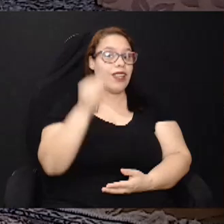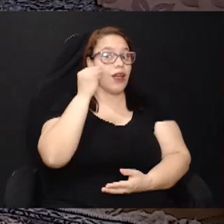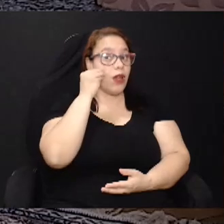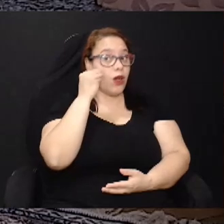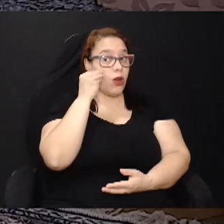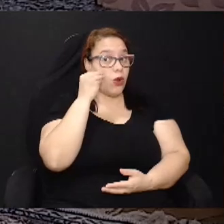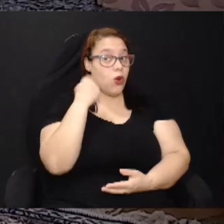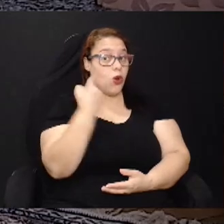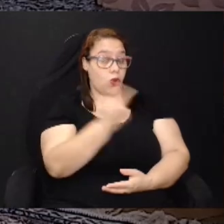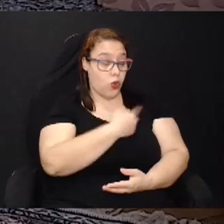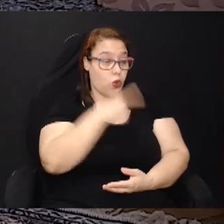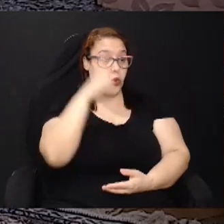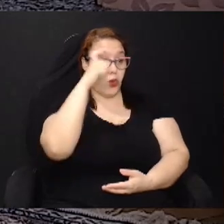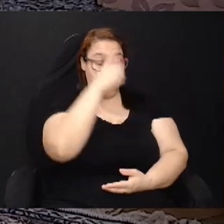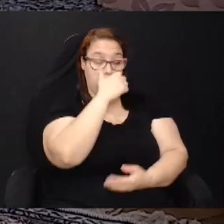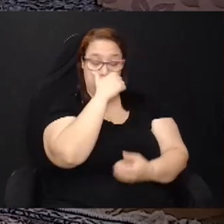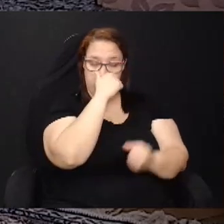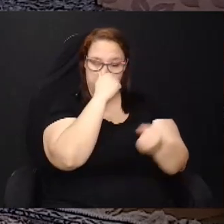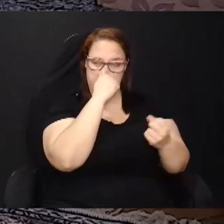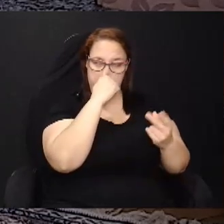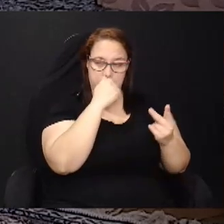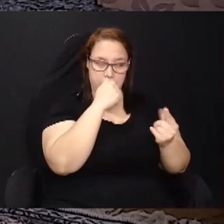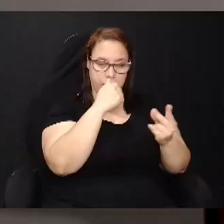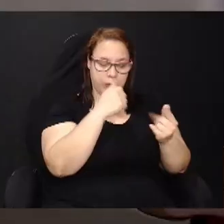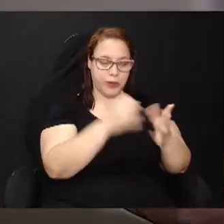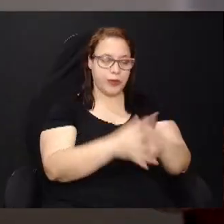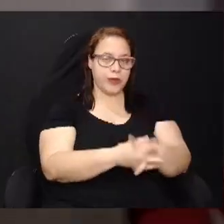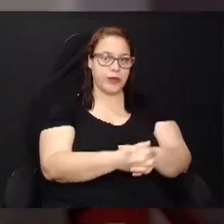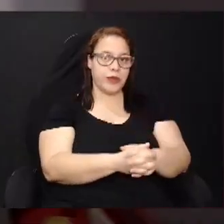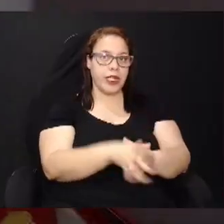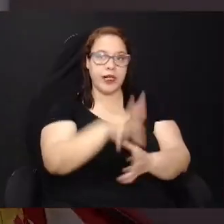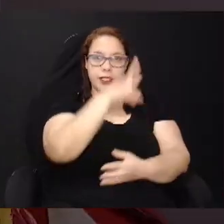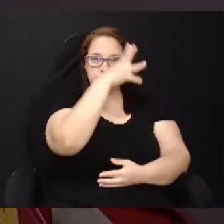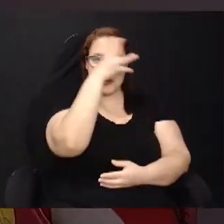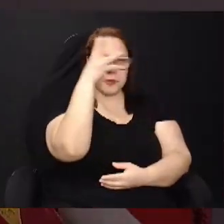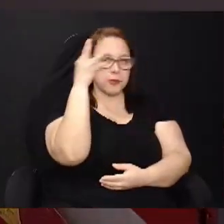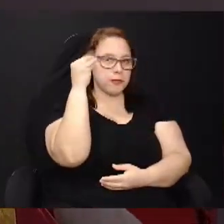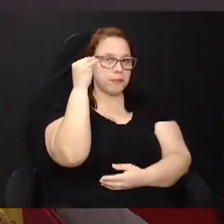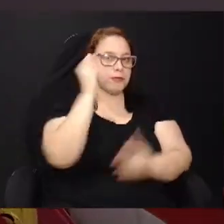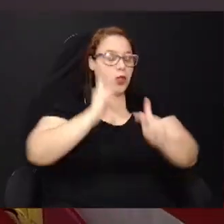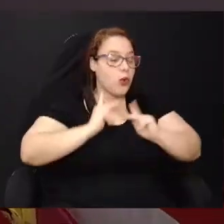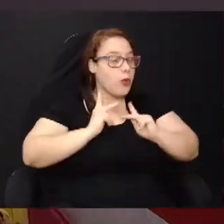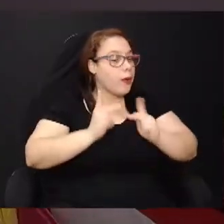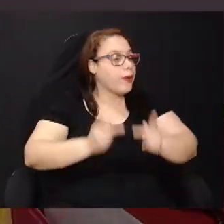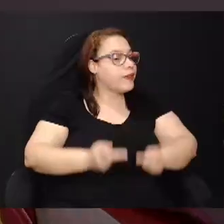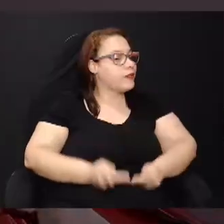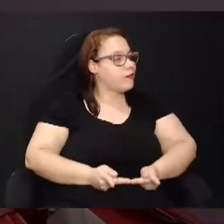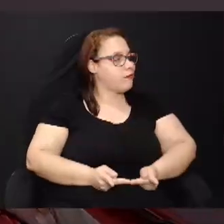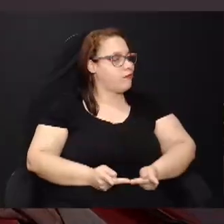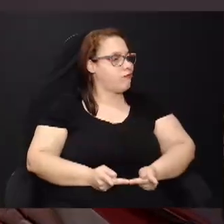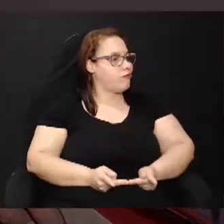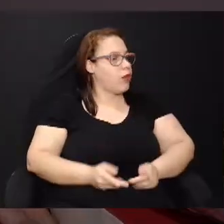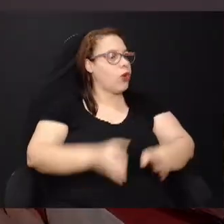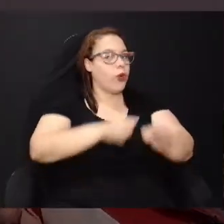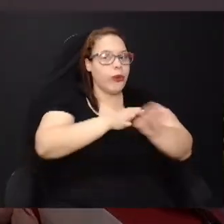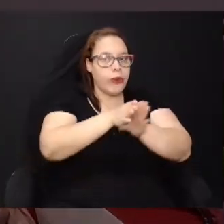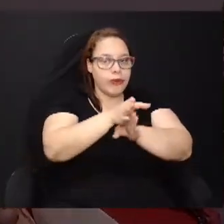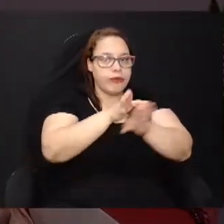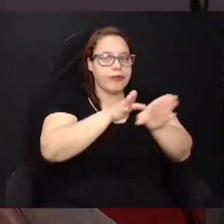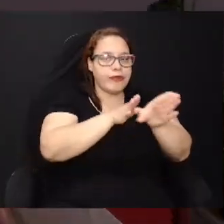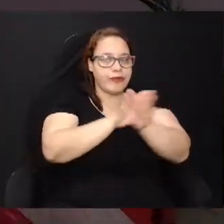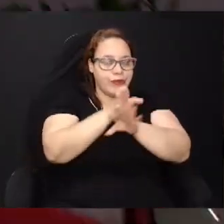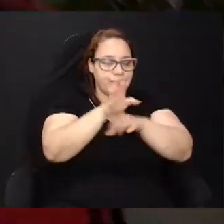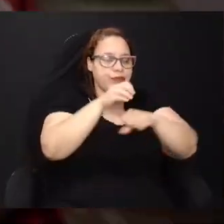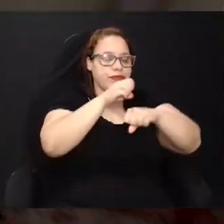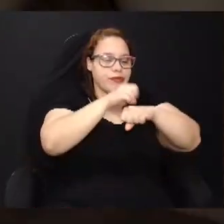algum tempo. Essa parte, não esquecer essa parte humana de aconselhamento, de poder tirar dados